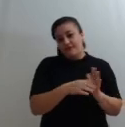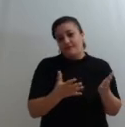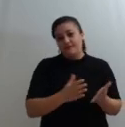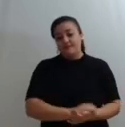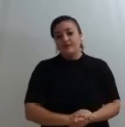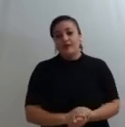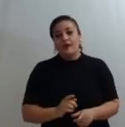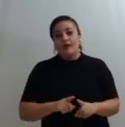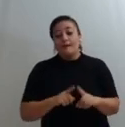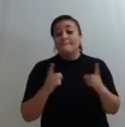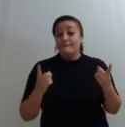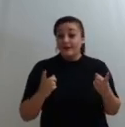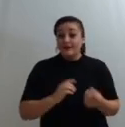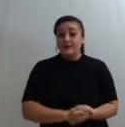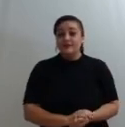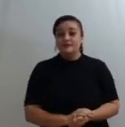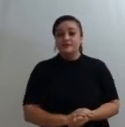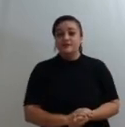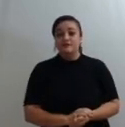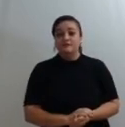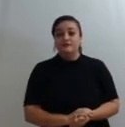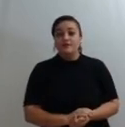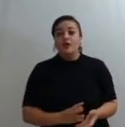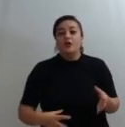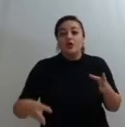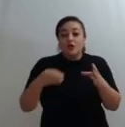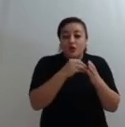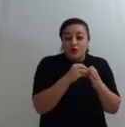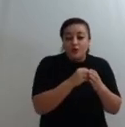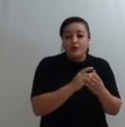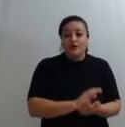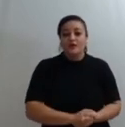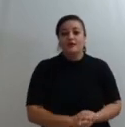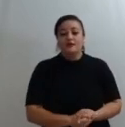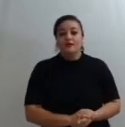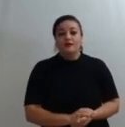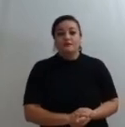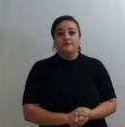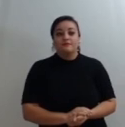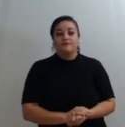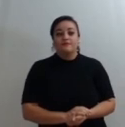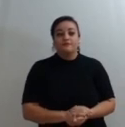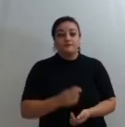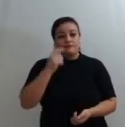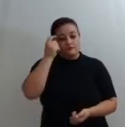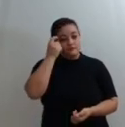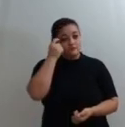faria constar, na minha modesta visão de ver, que